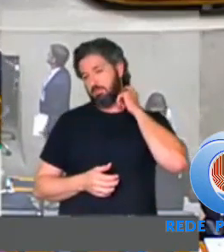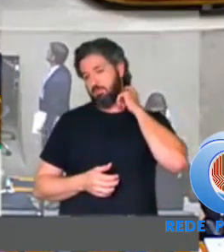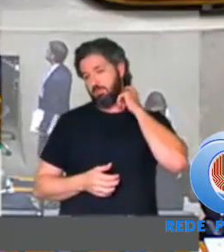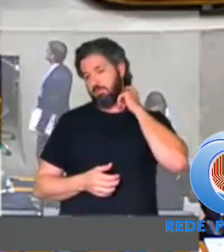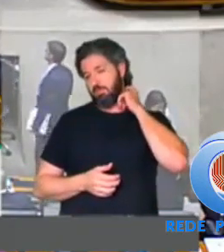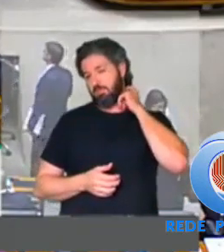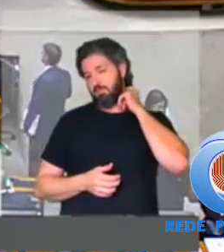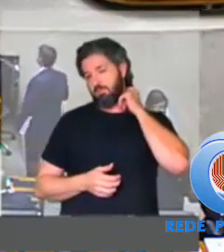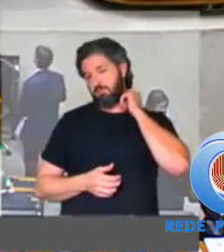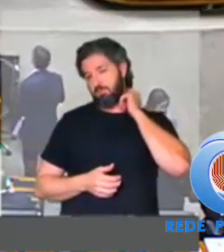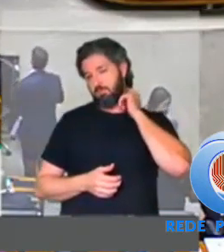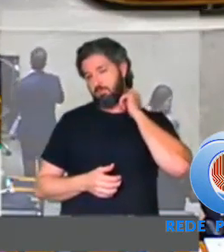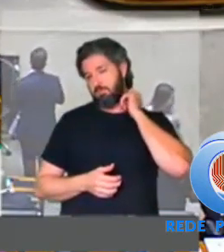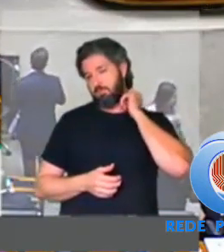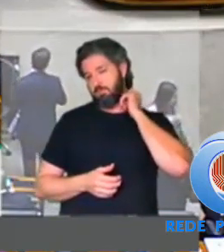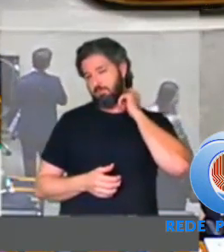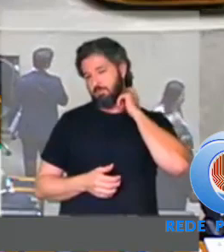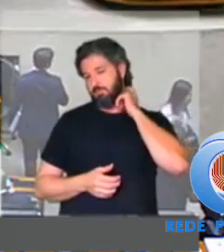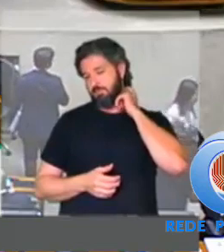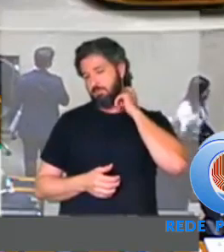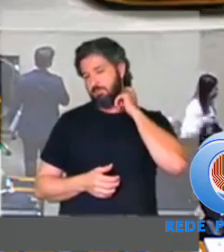me falando só para poder me